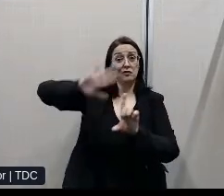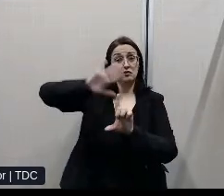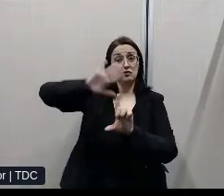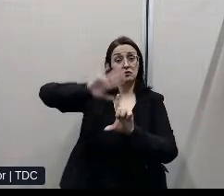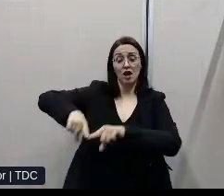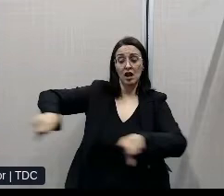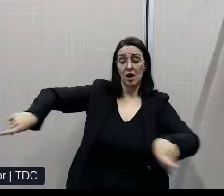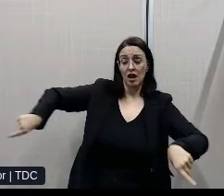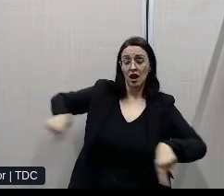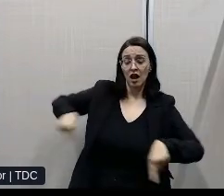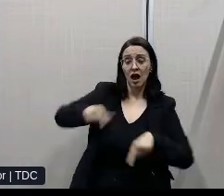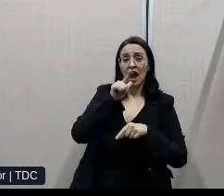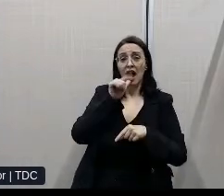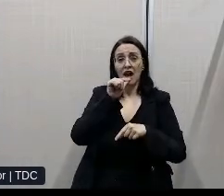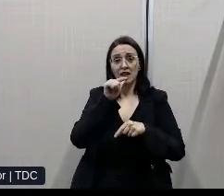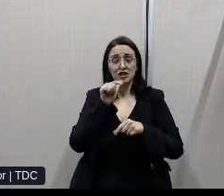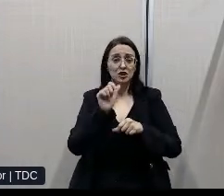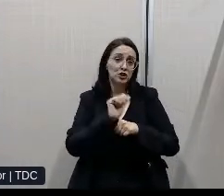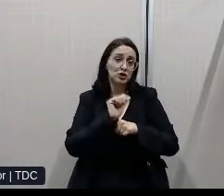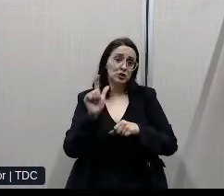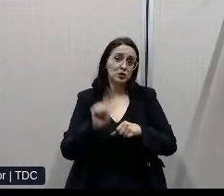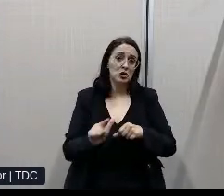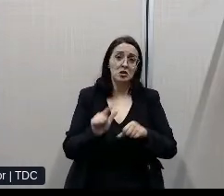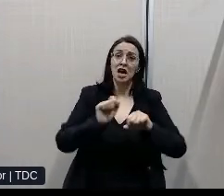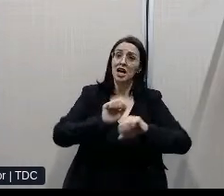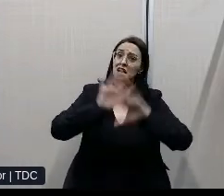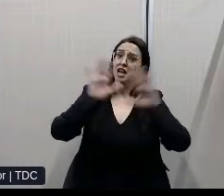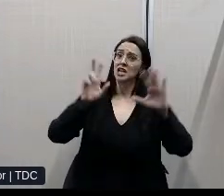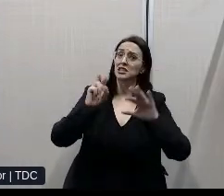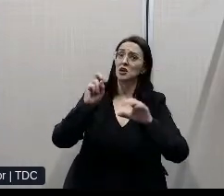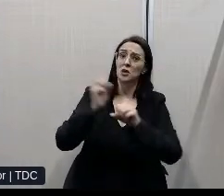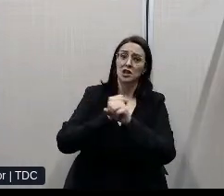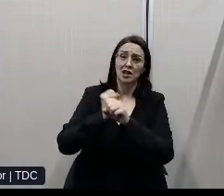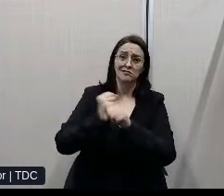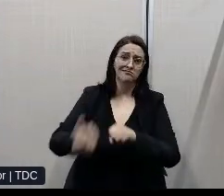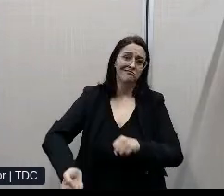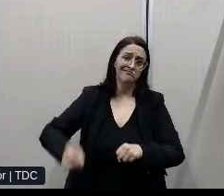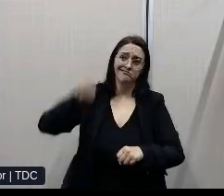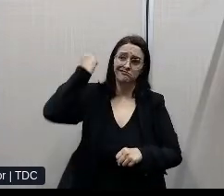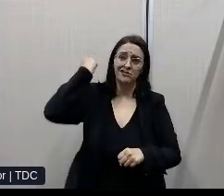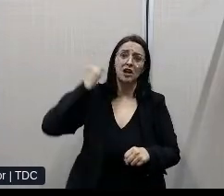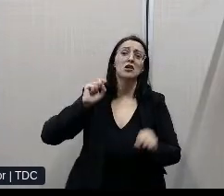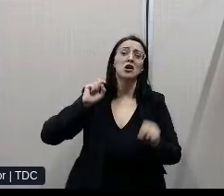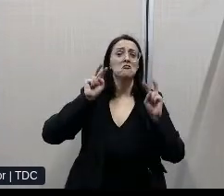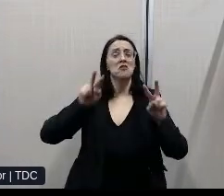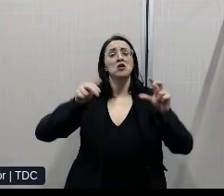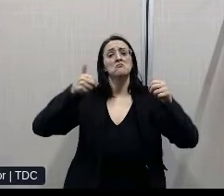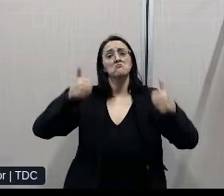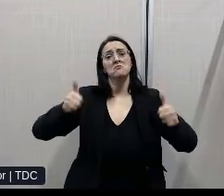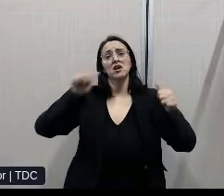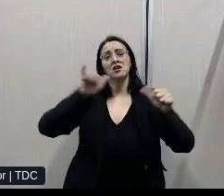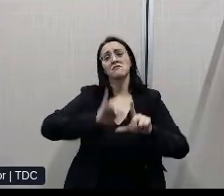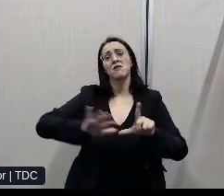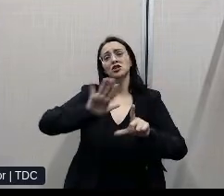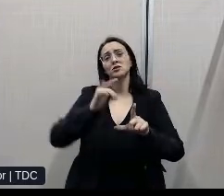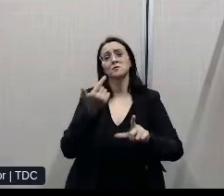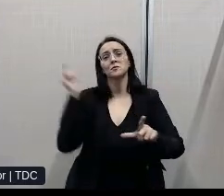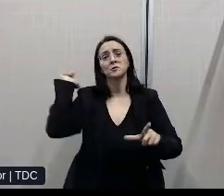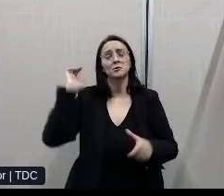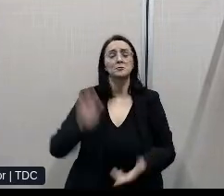azul, e é uma imagem que é clara, mesmo que tenha mais de 50 anos, a gente consegue enxergar bem essa imagem. Agora pode ir para o